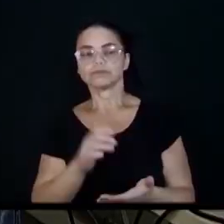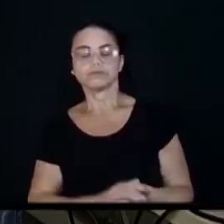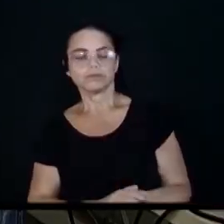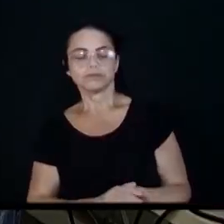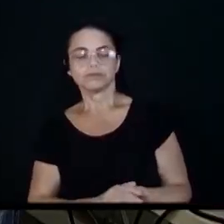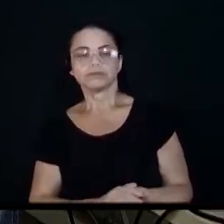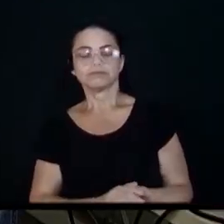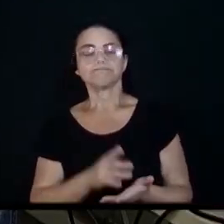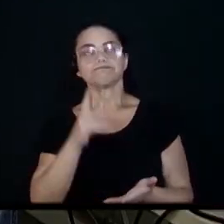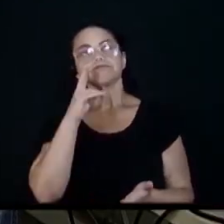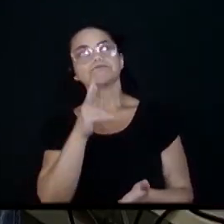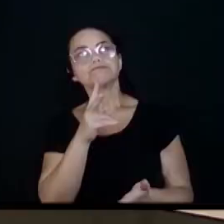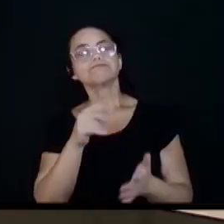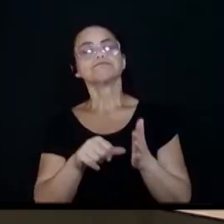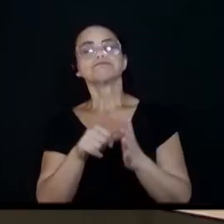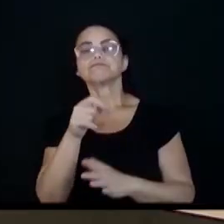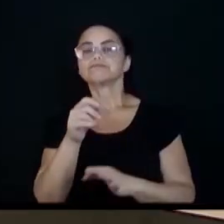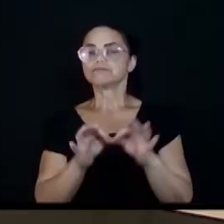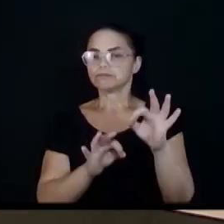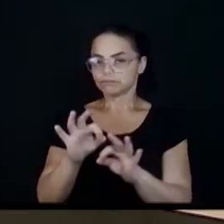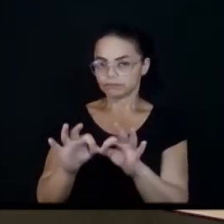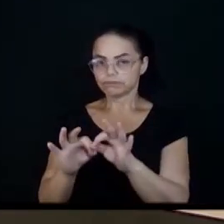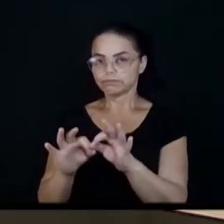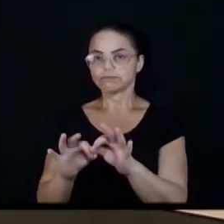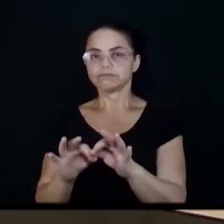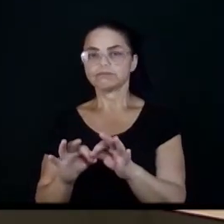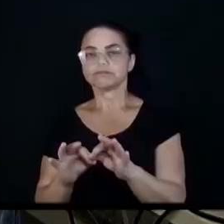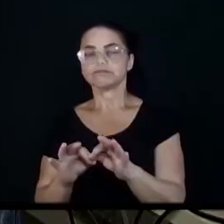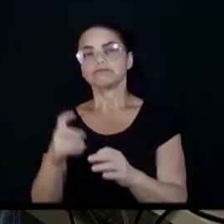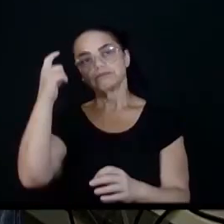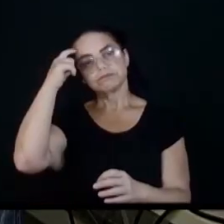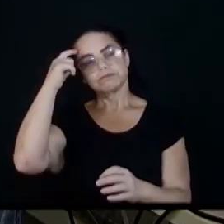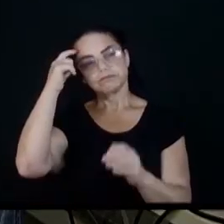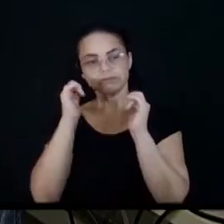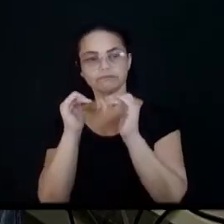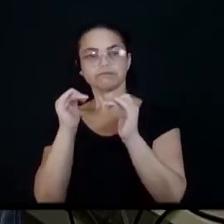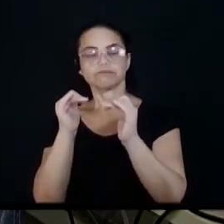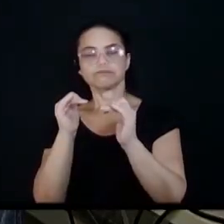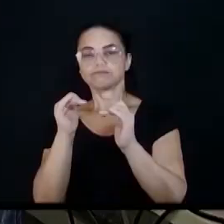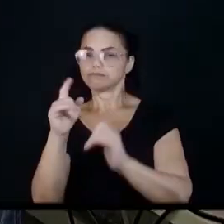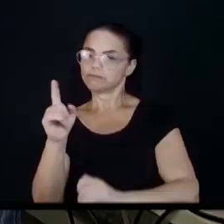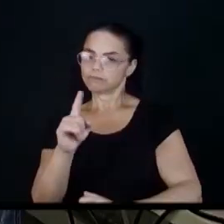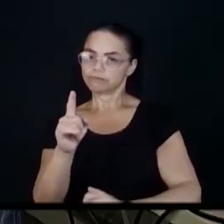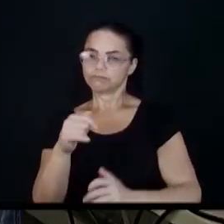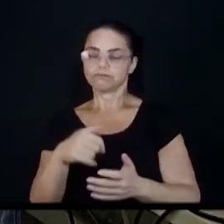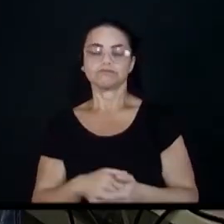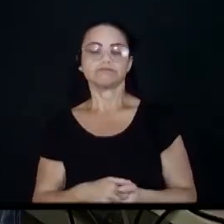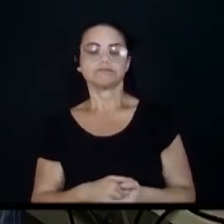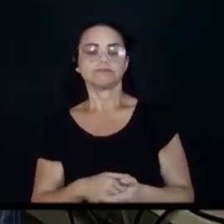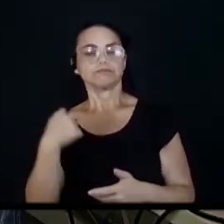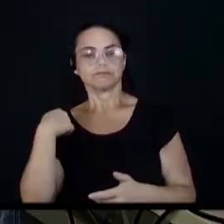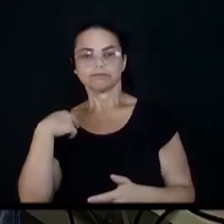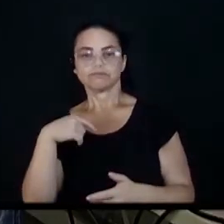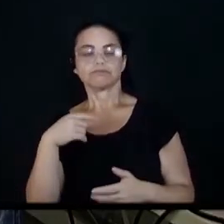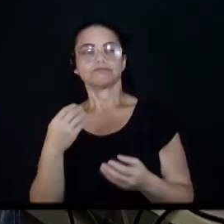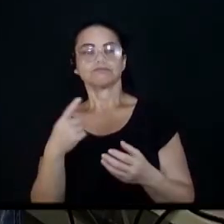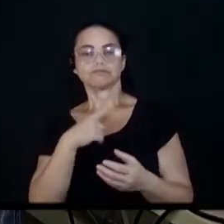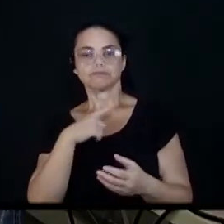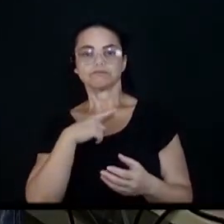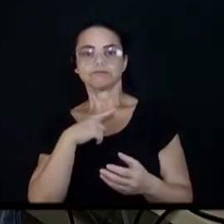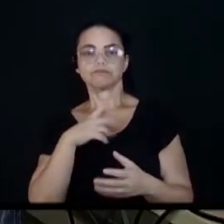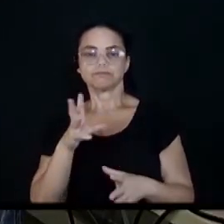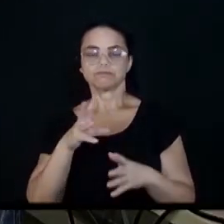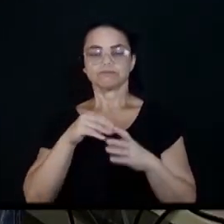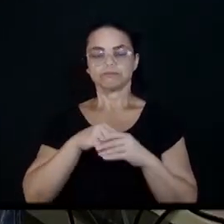primeiro projeto, né, que você pensou e falou assim, não, eu vou levar todo esse meu conhecimento